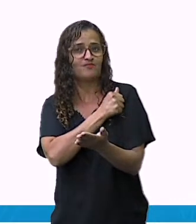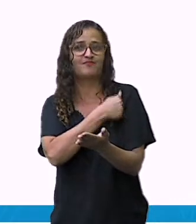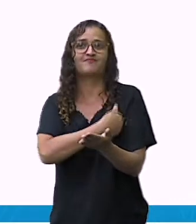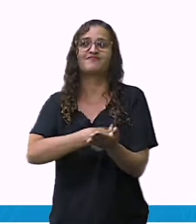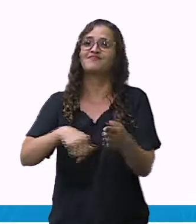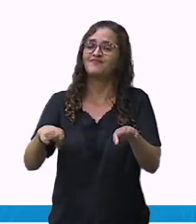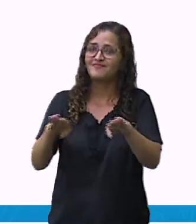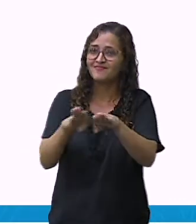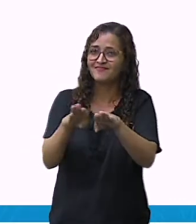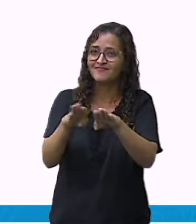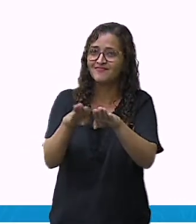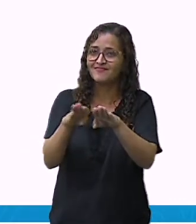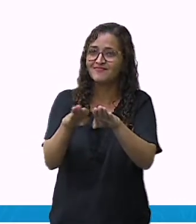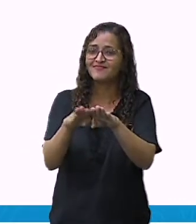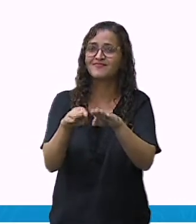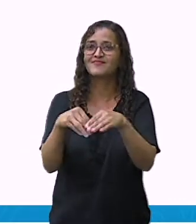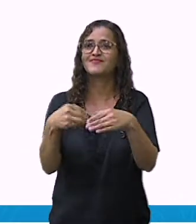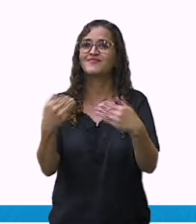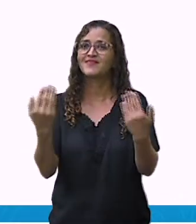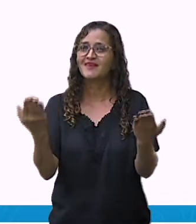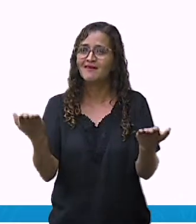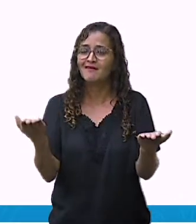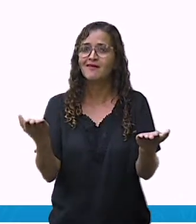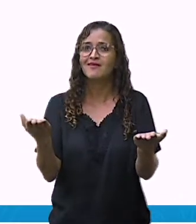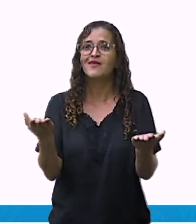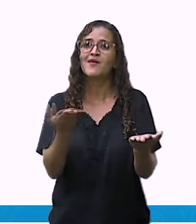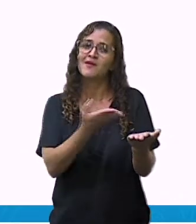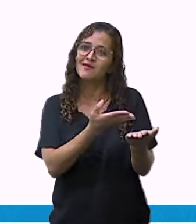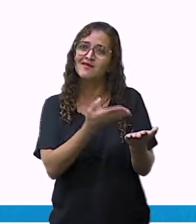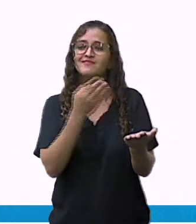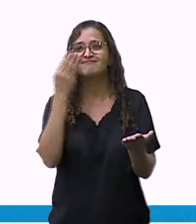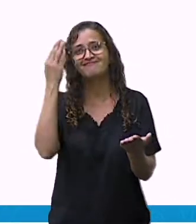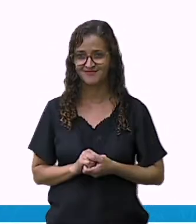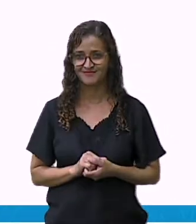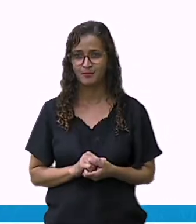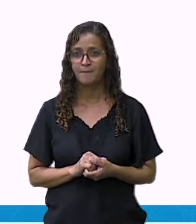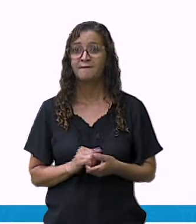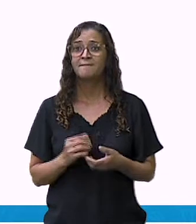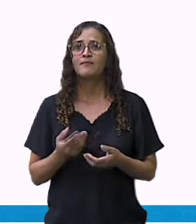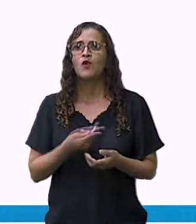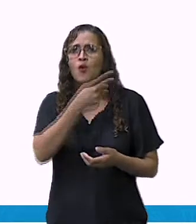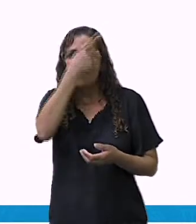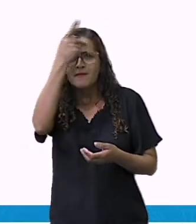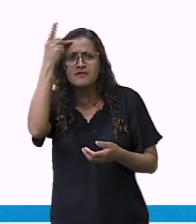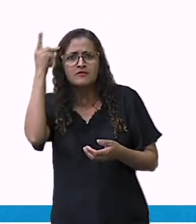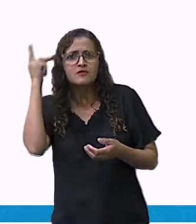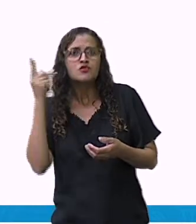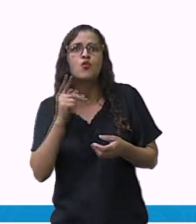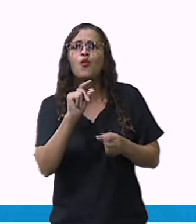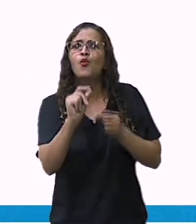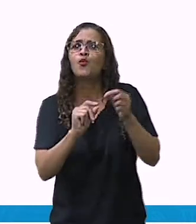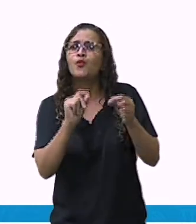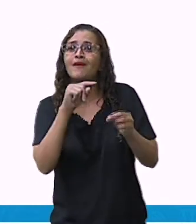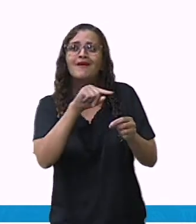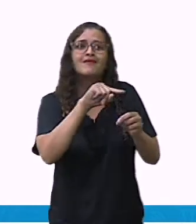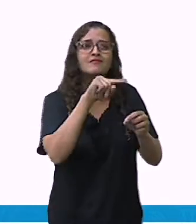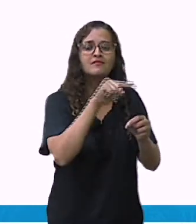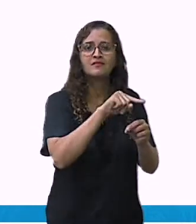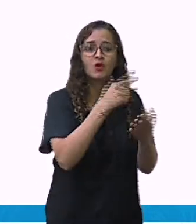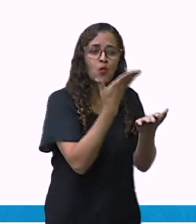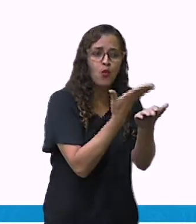e também discentes da escola. Pessoa que estuda,